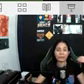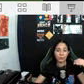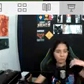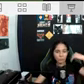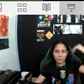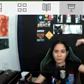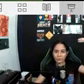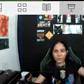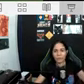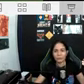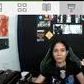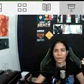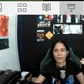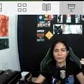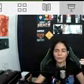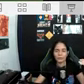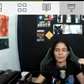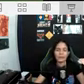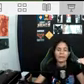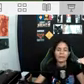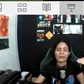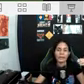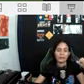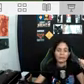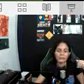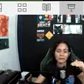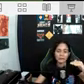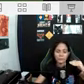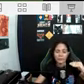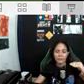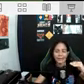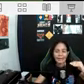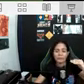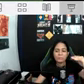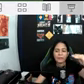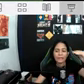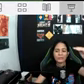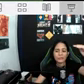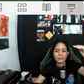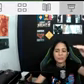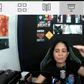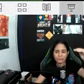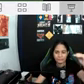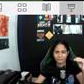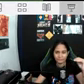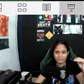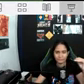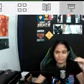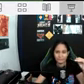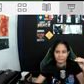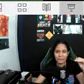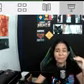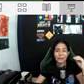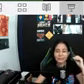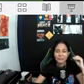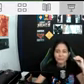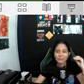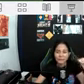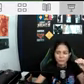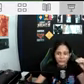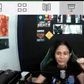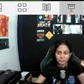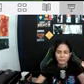que tem essa altura muito fora do normal, né? Ele vai fazer com que a média suba.